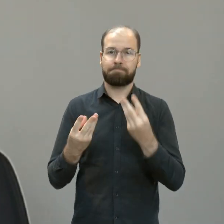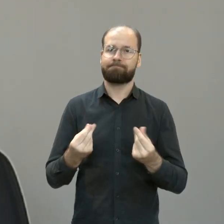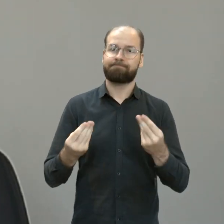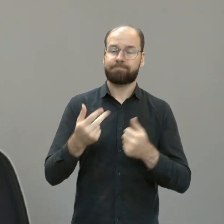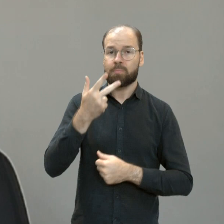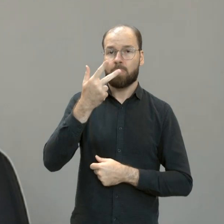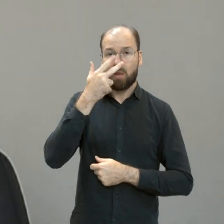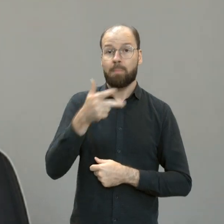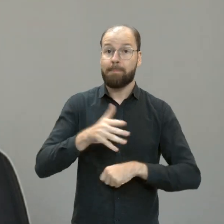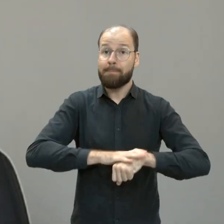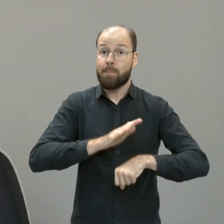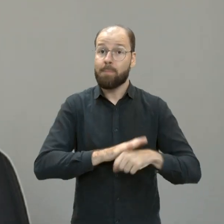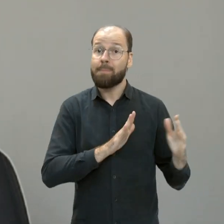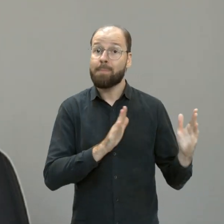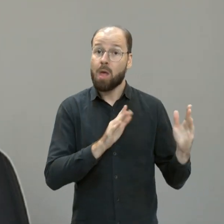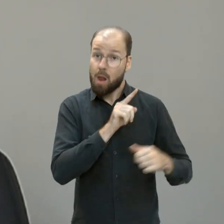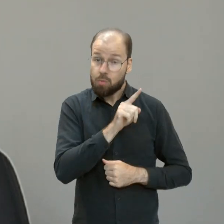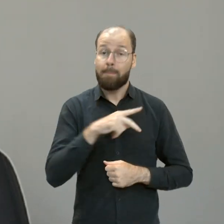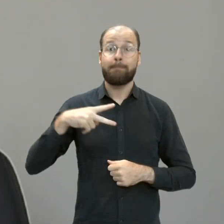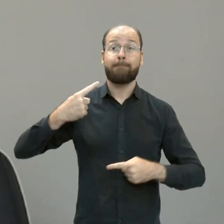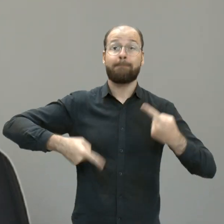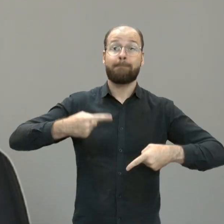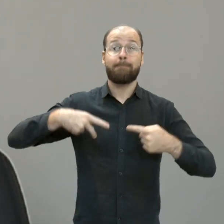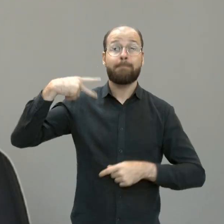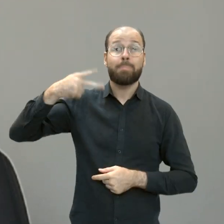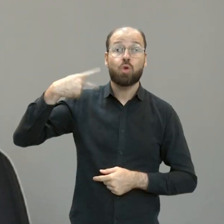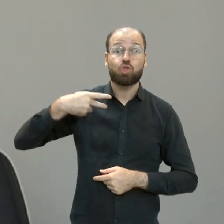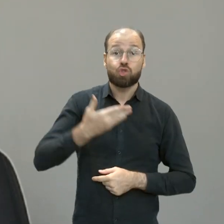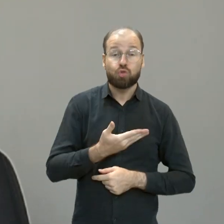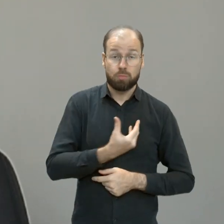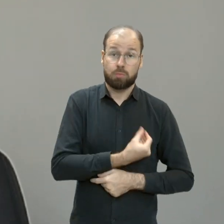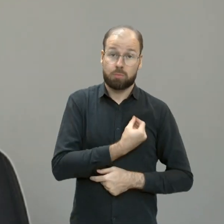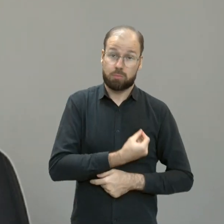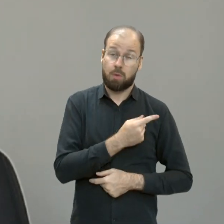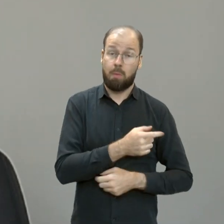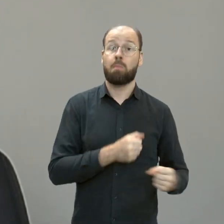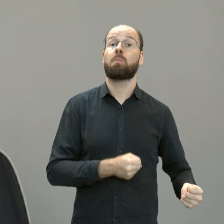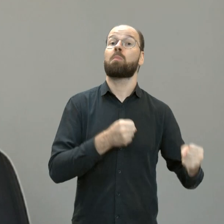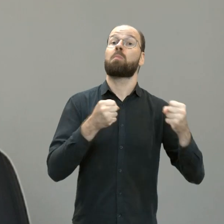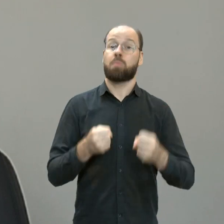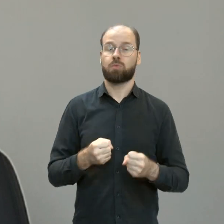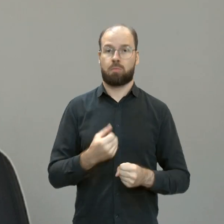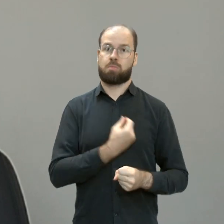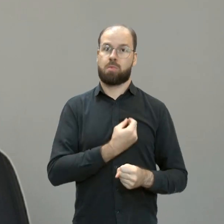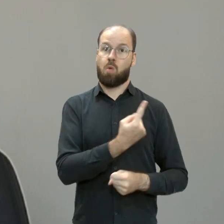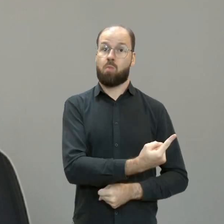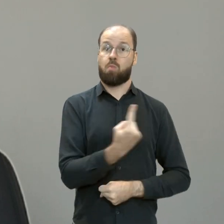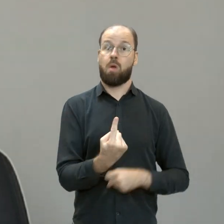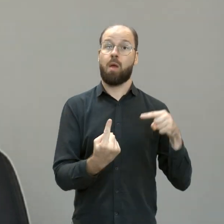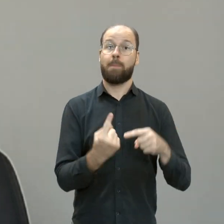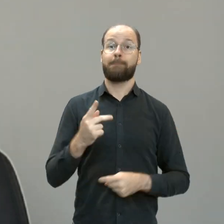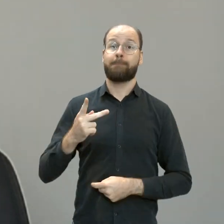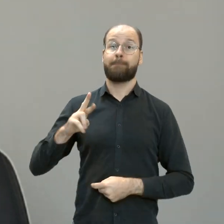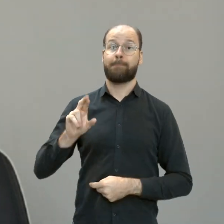o momento político que a cidade vivia era um momento que tinha no poder alguém progressista, né? O seu